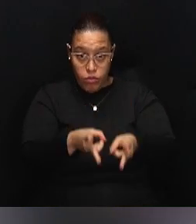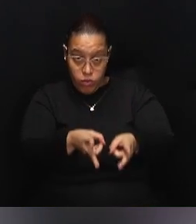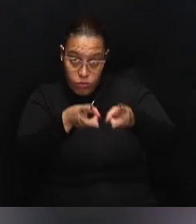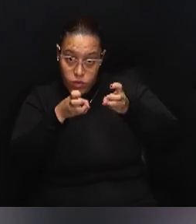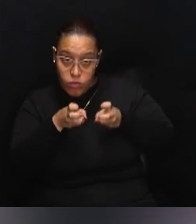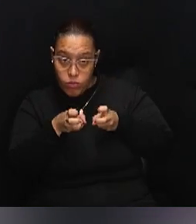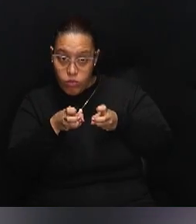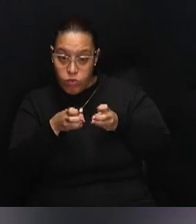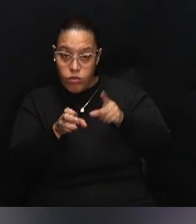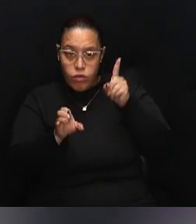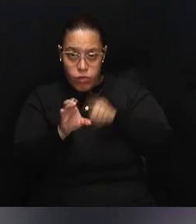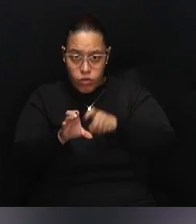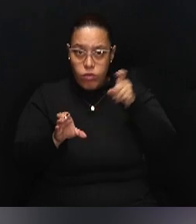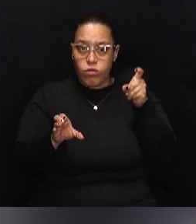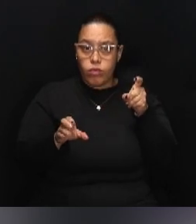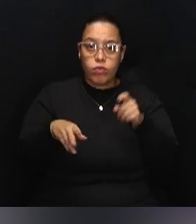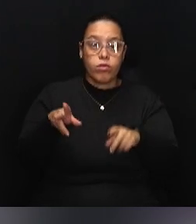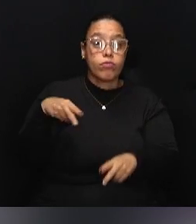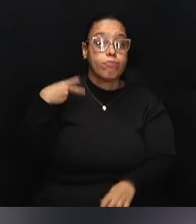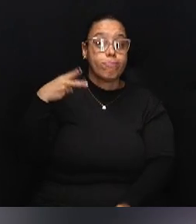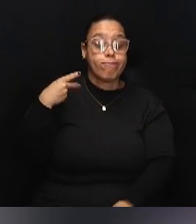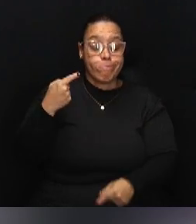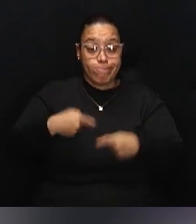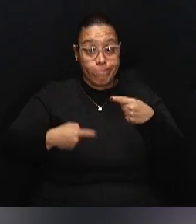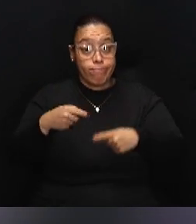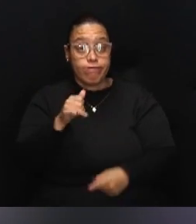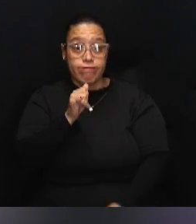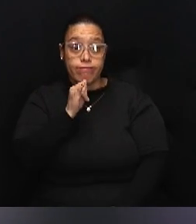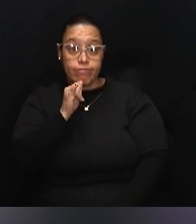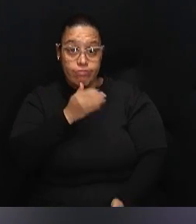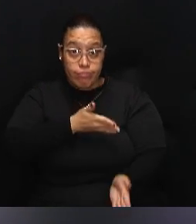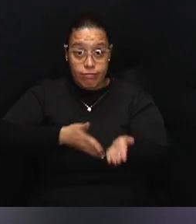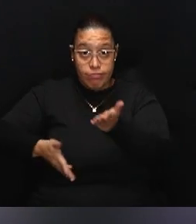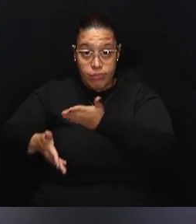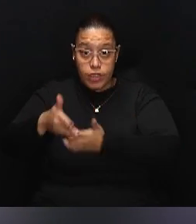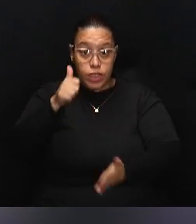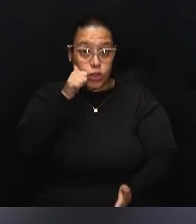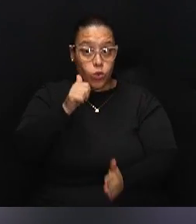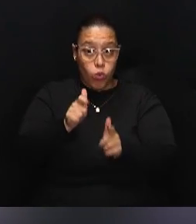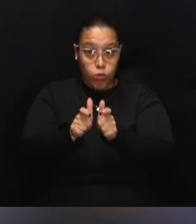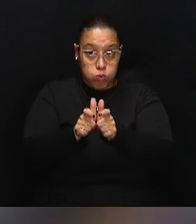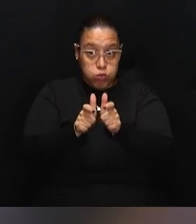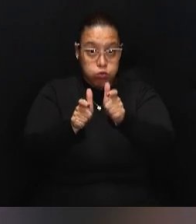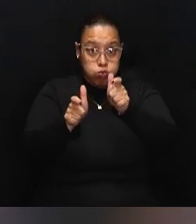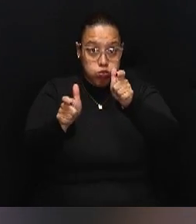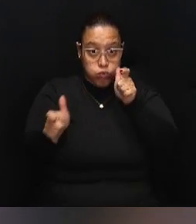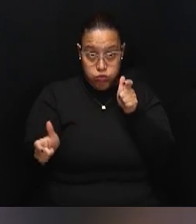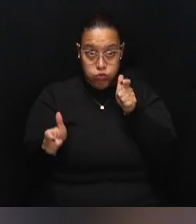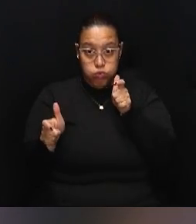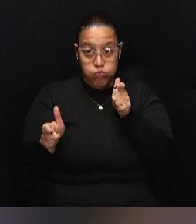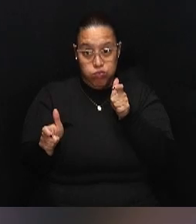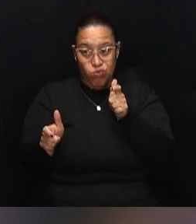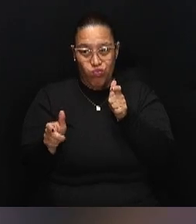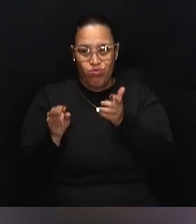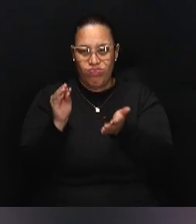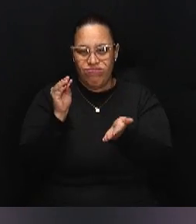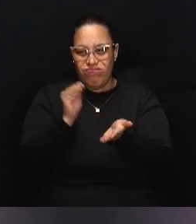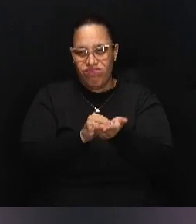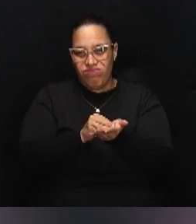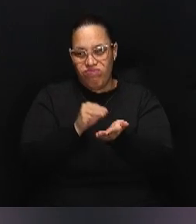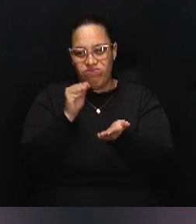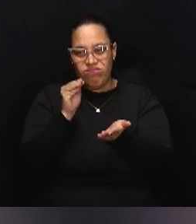direitos, reconhecimento e autonomia. Na política, por exemplo, a participação feminina cresceu, mas ainda